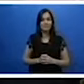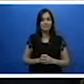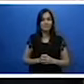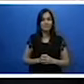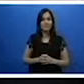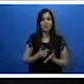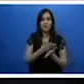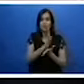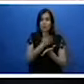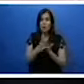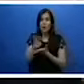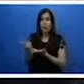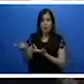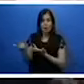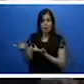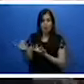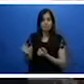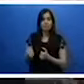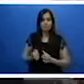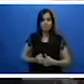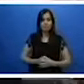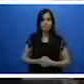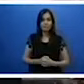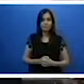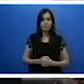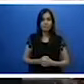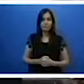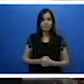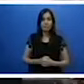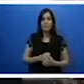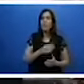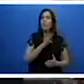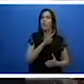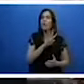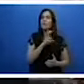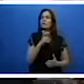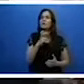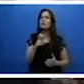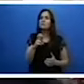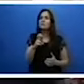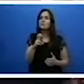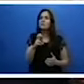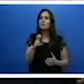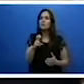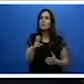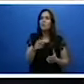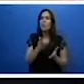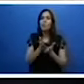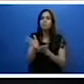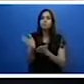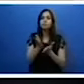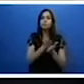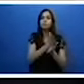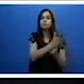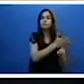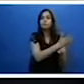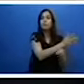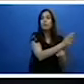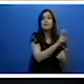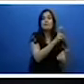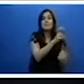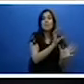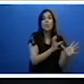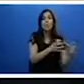tem que distribuir igualmente. Então, ela vai pegar as 45 cartelas e vai dividir em 5